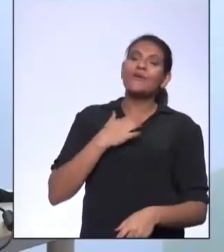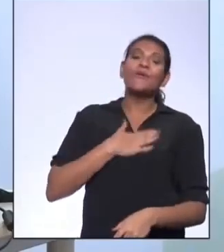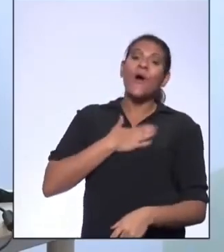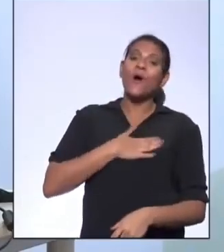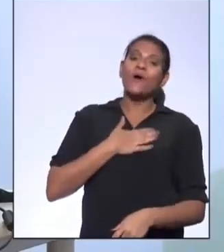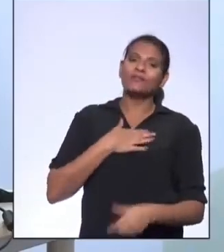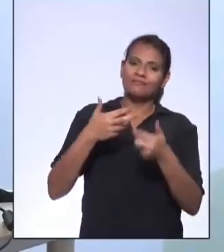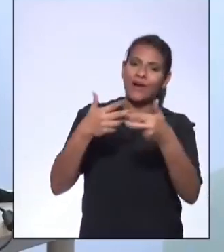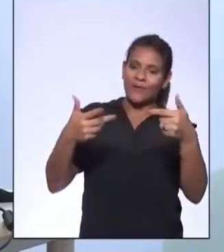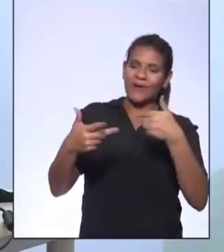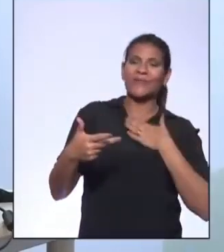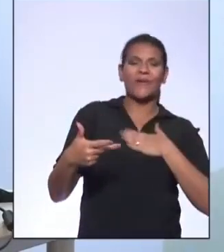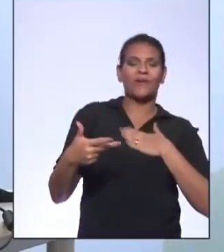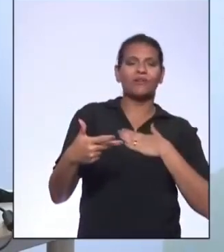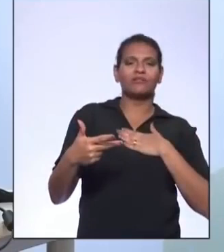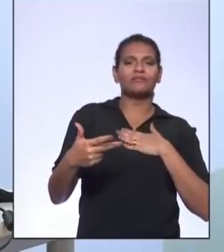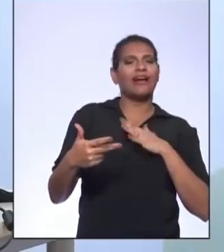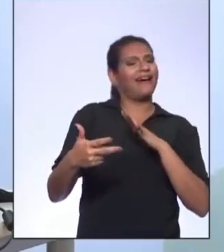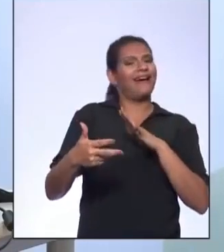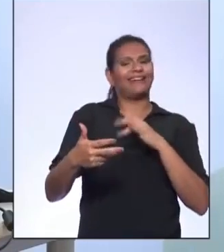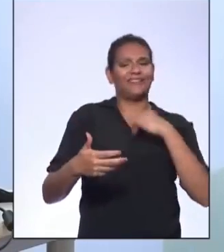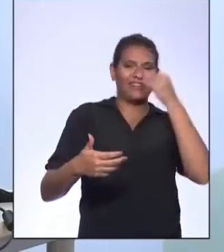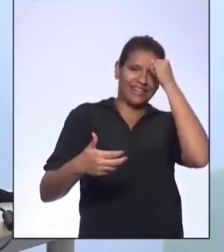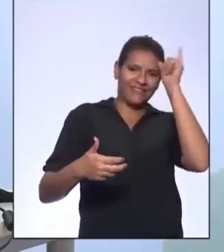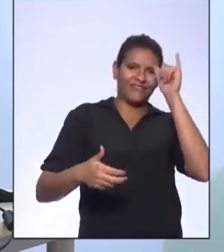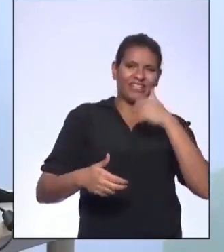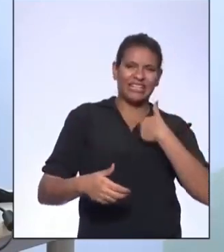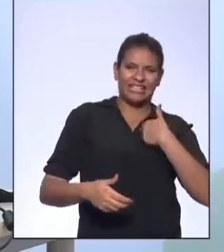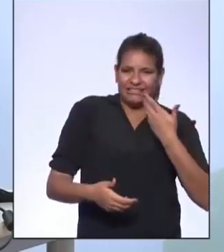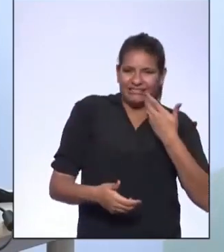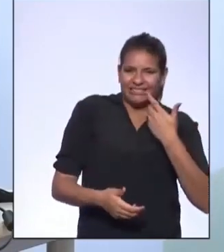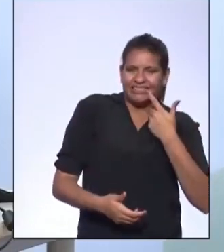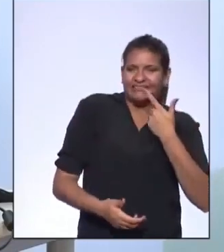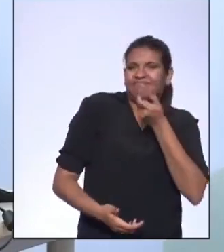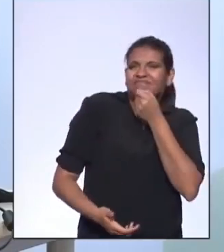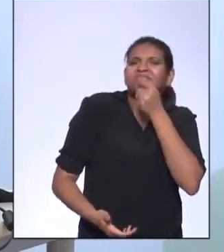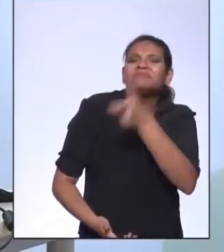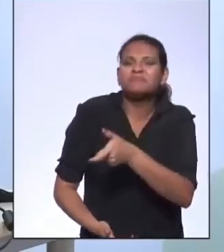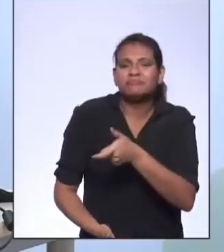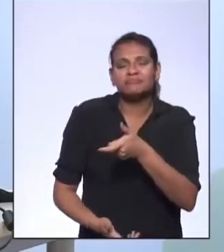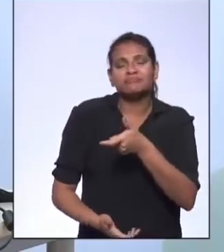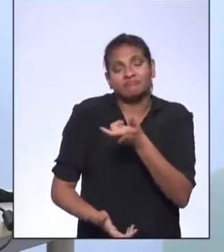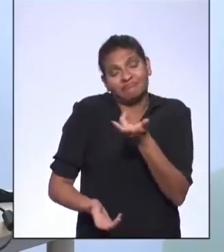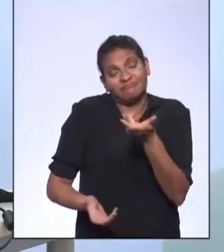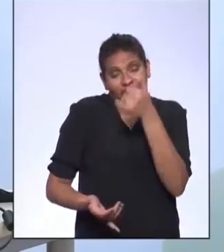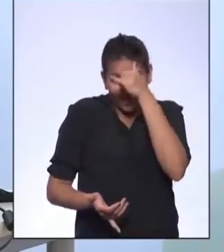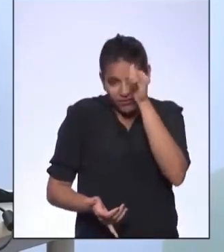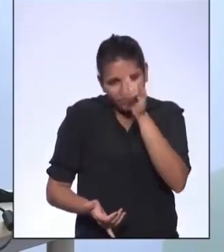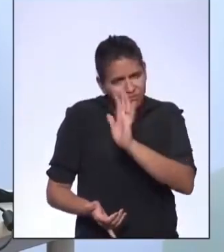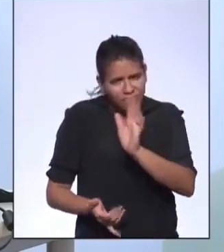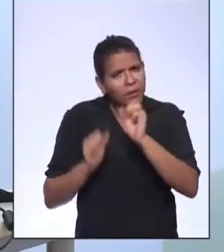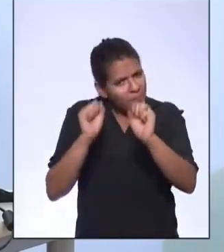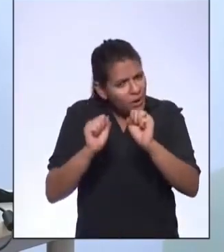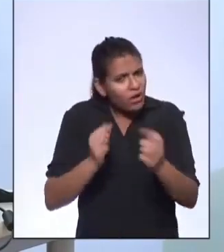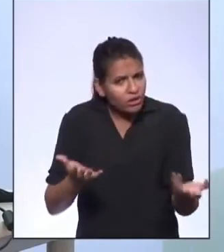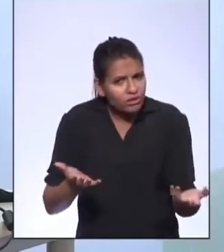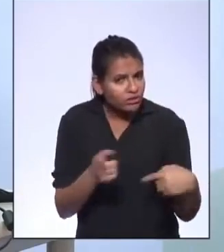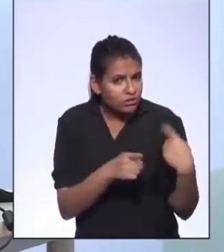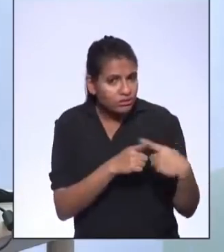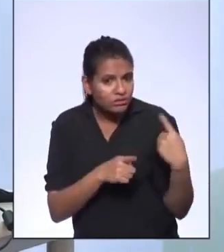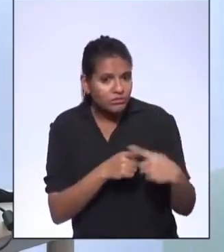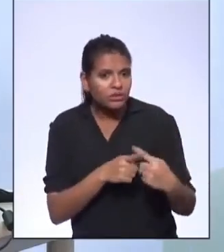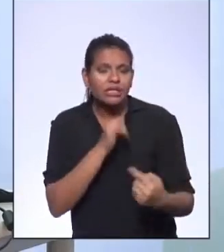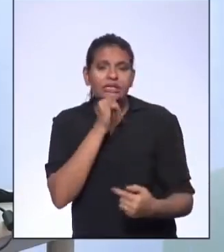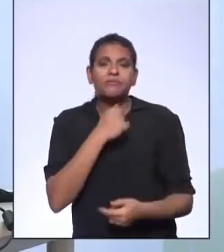não pode fazer uma crítica a isso. Porque, na verdade, a crítica é o que faz as coisas se modificarem e melhorarem, né?